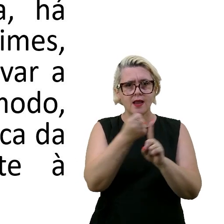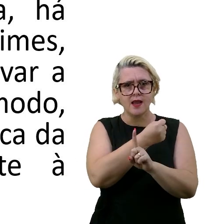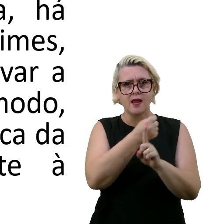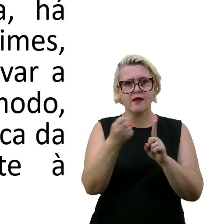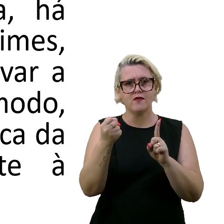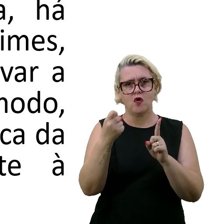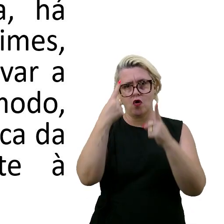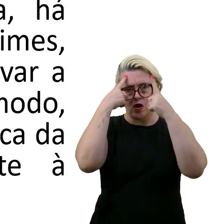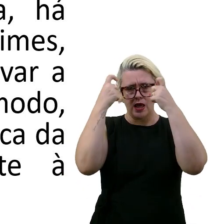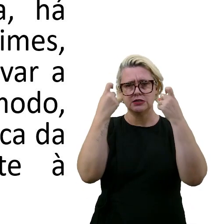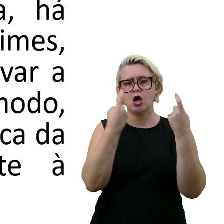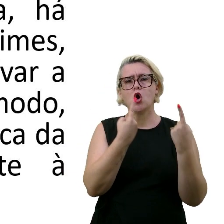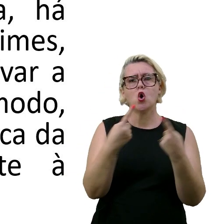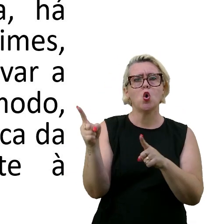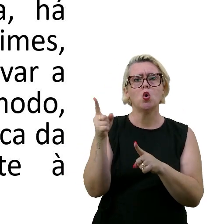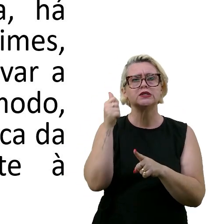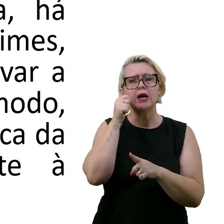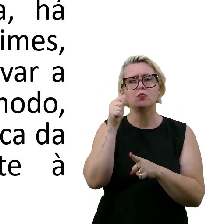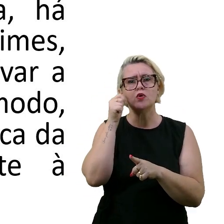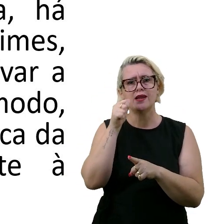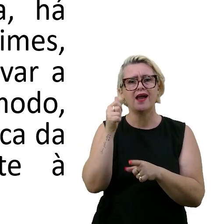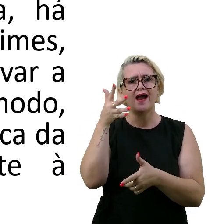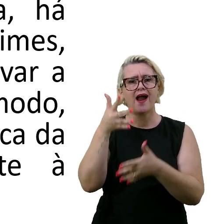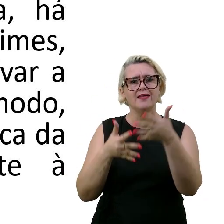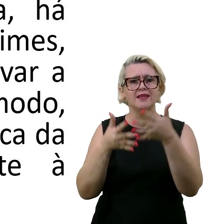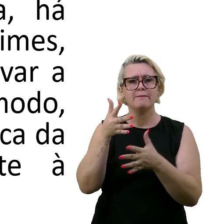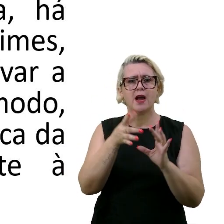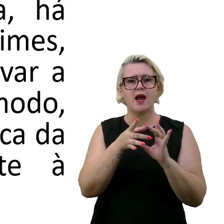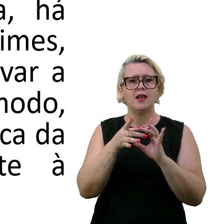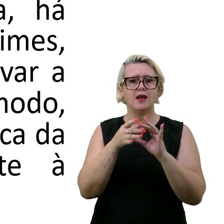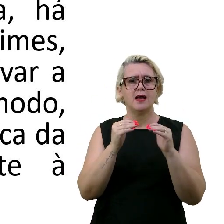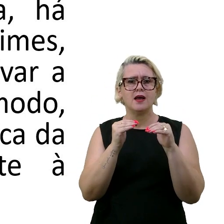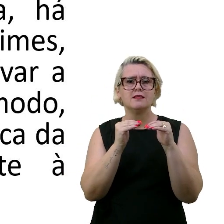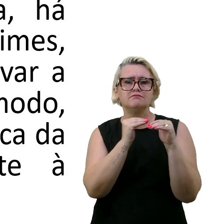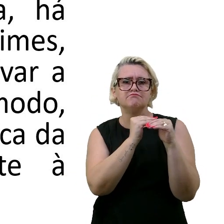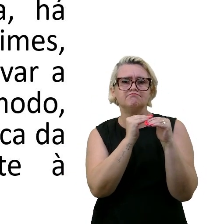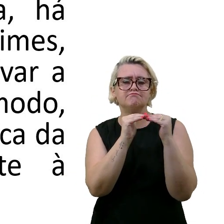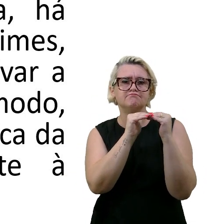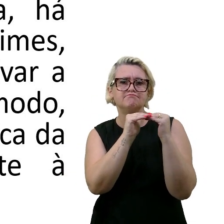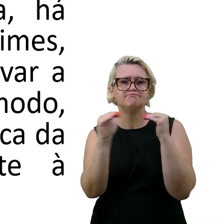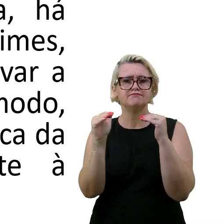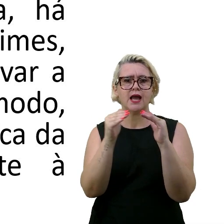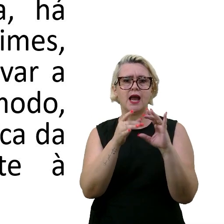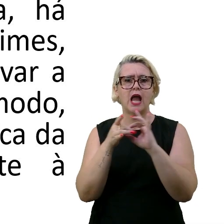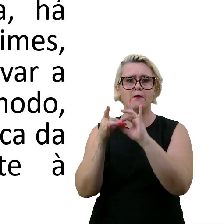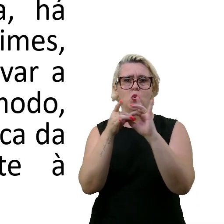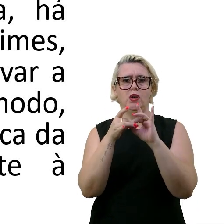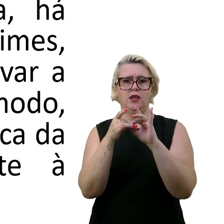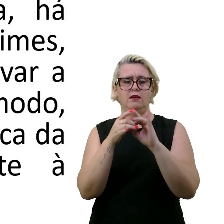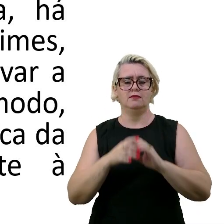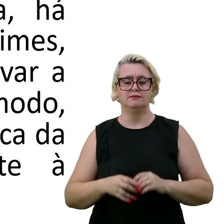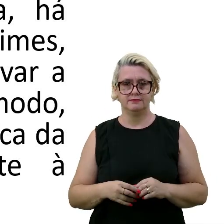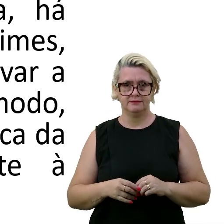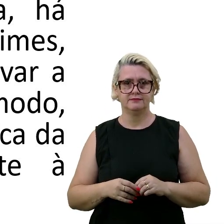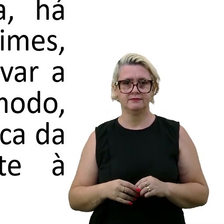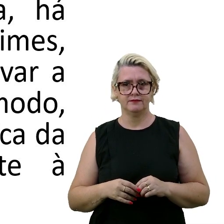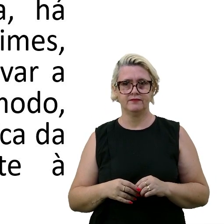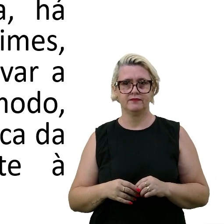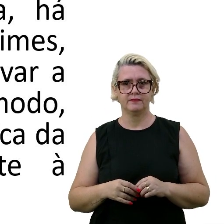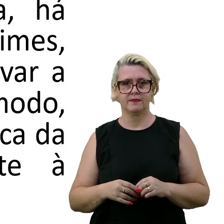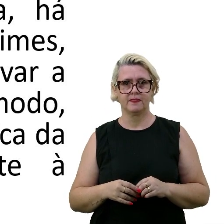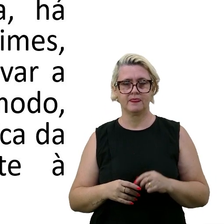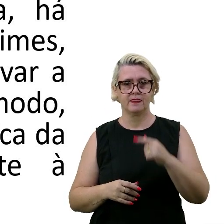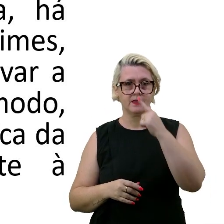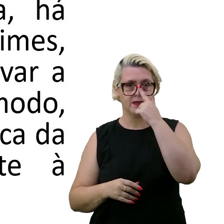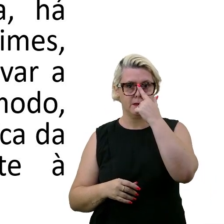mulher rompe essa harmonia. Aí, o que eu fiz? Eu cortei a frase para colocar